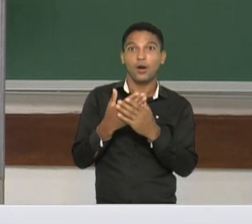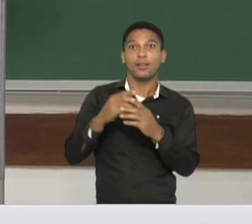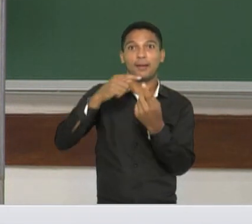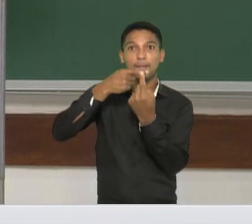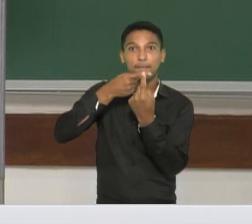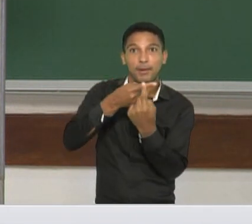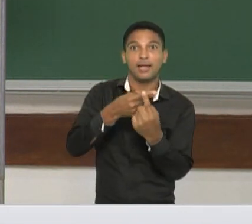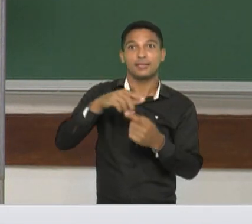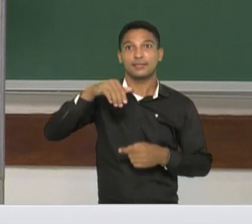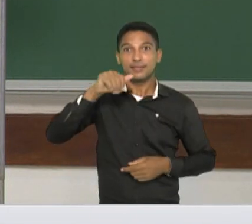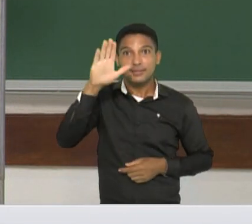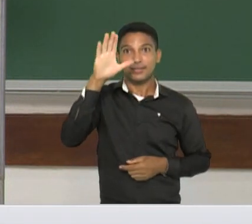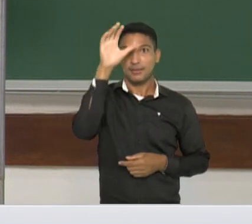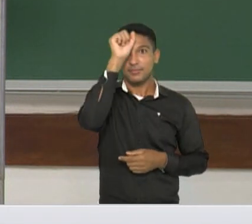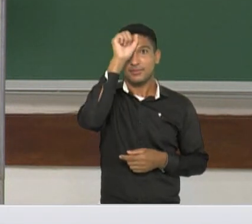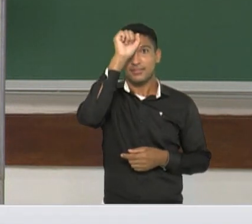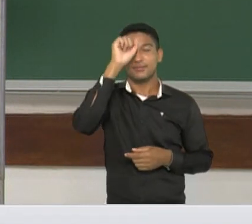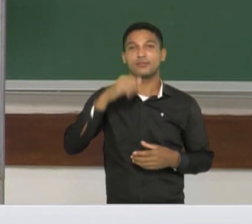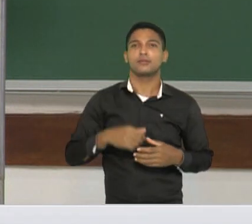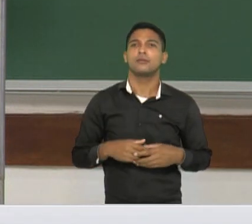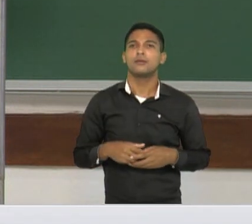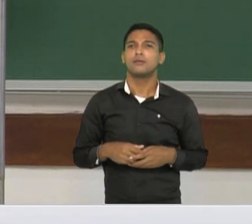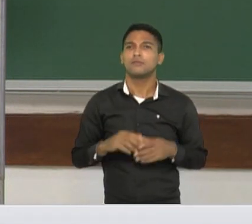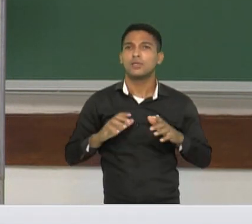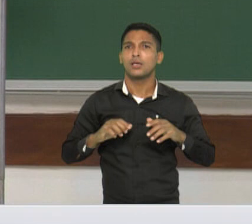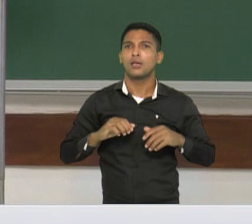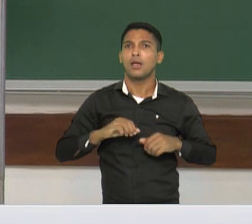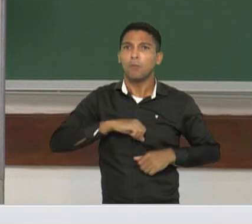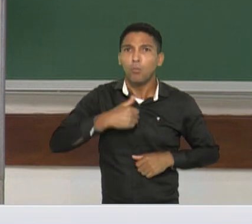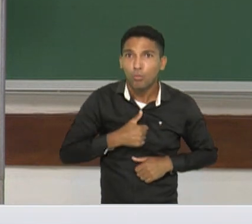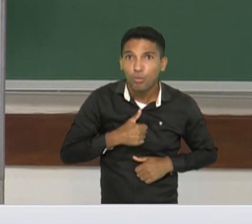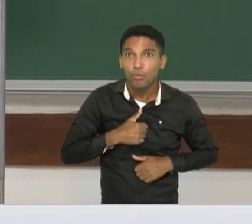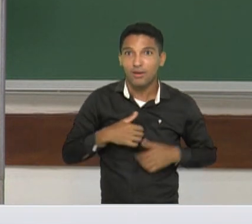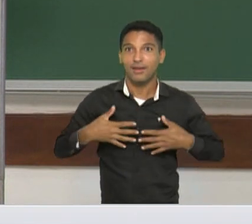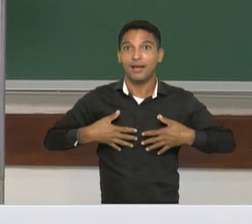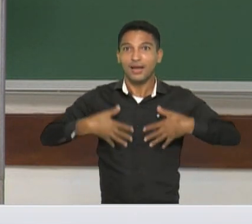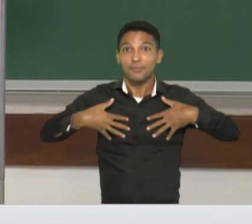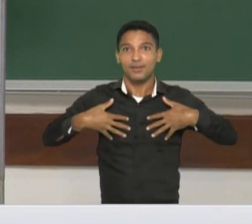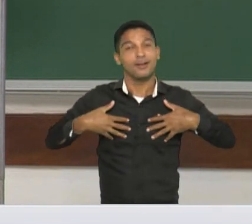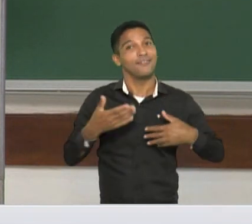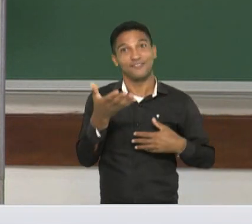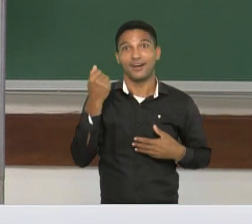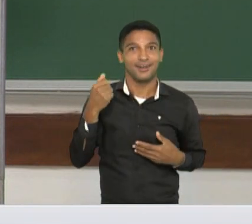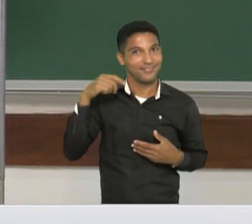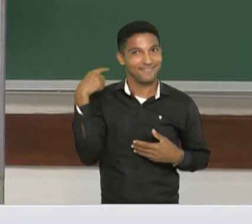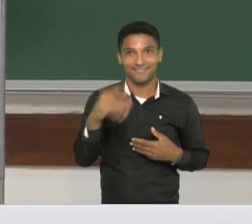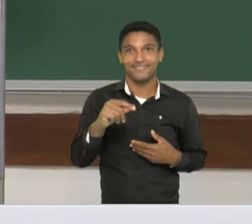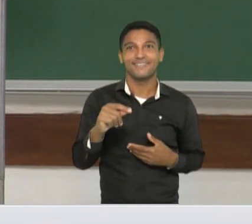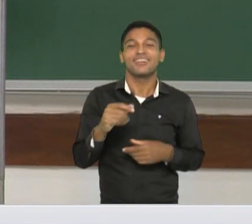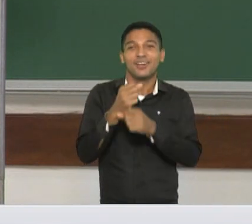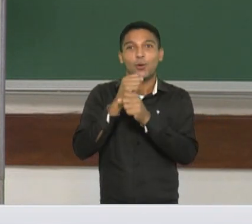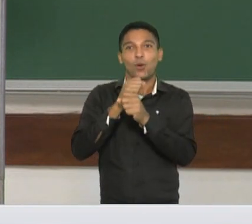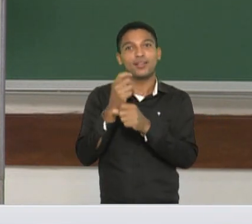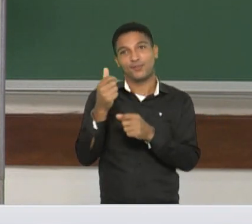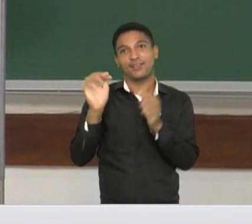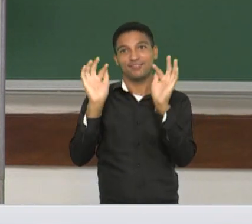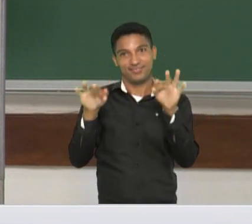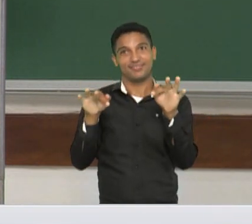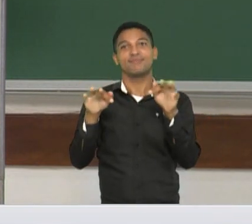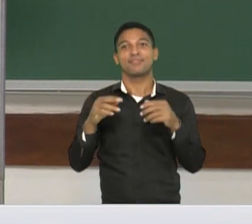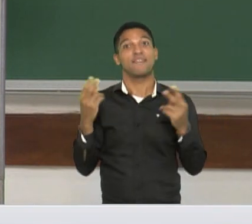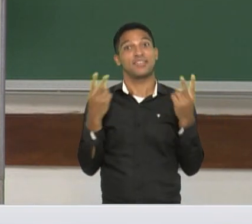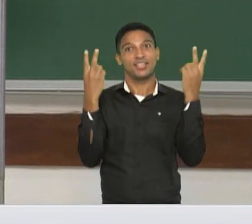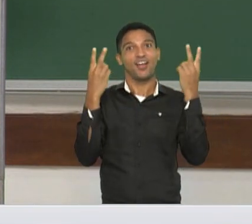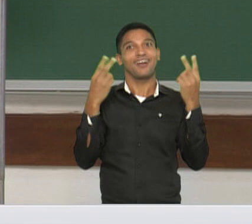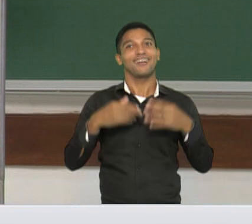Vamos dar o último gás aí porque o ano está acabando, hein? Estamos chegando ao fim, estamos conseguindo. Vitória para nós, né? Então vamos para a nossa aula